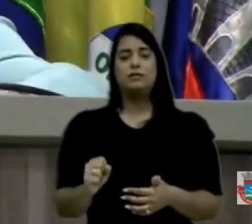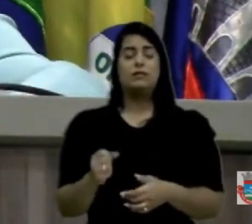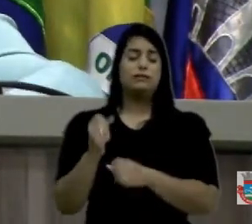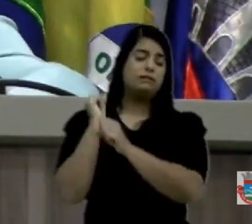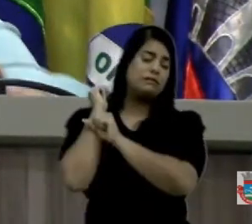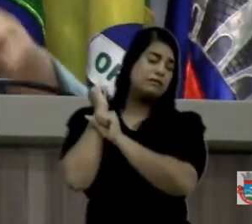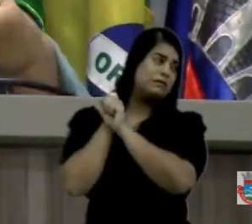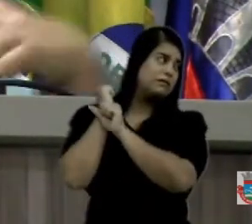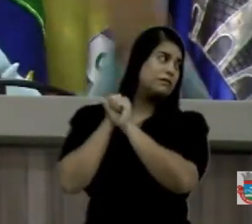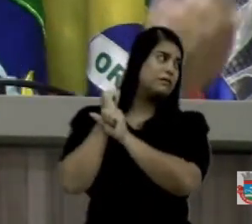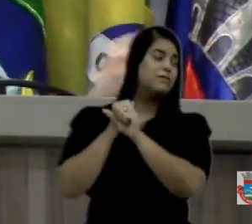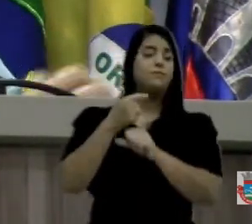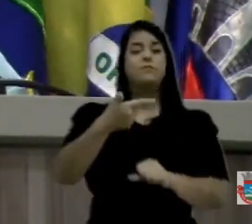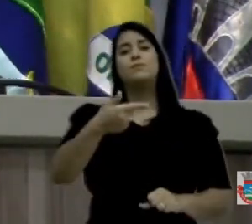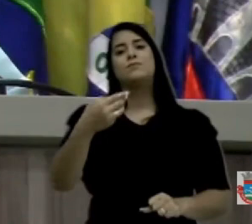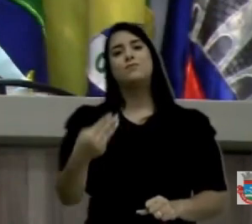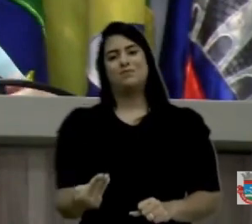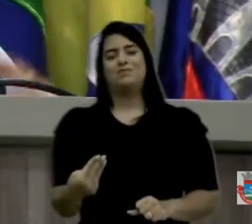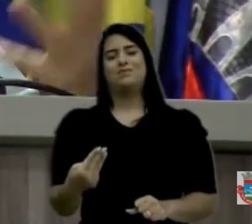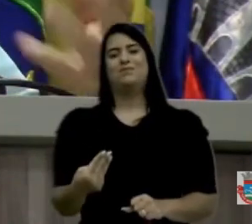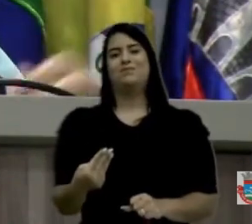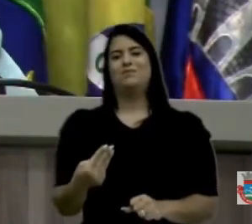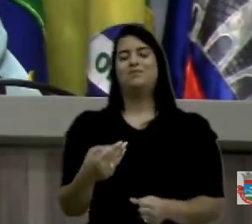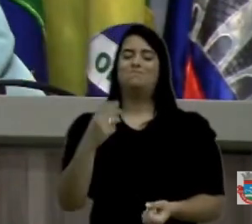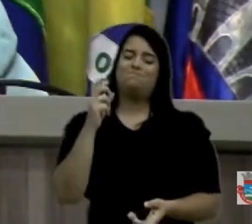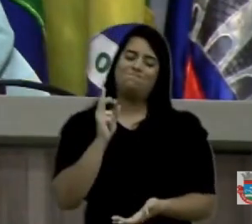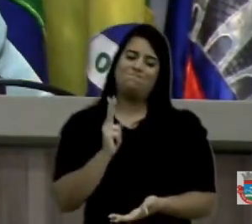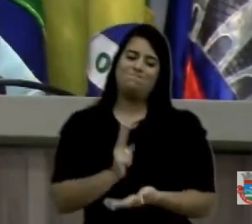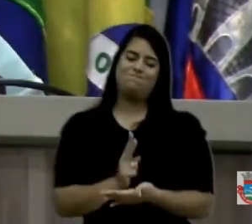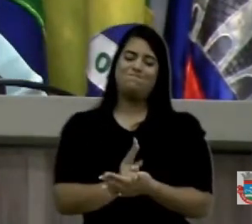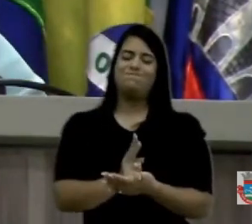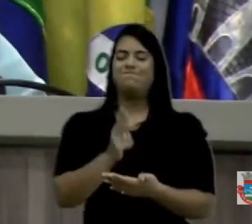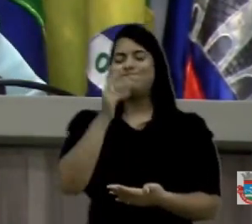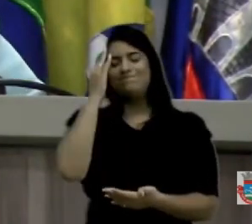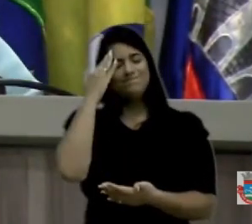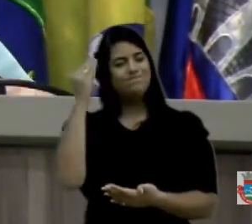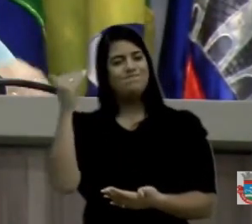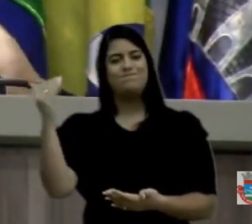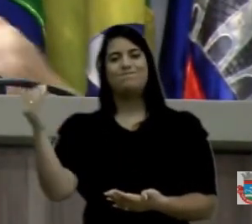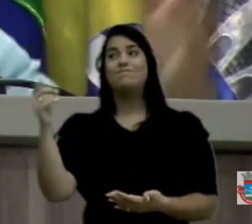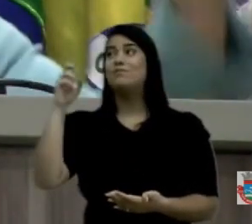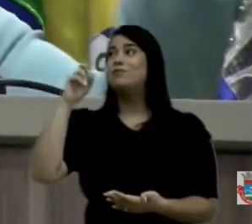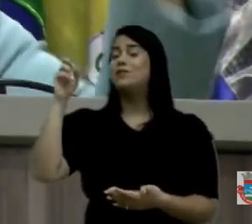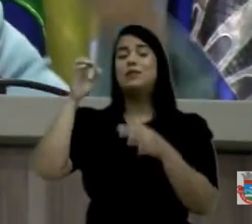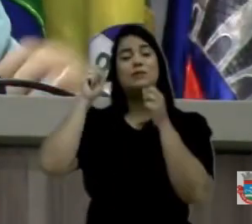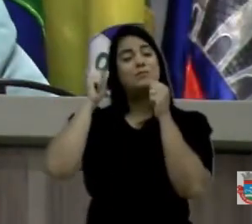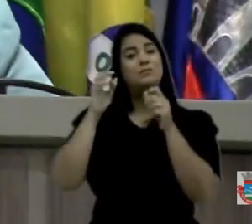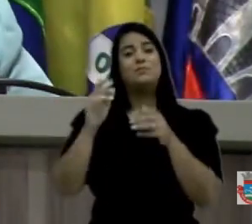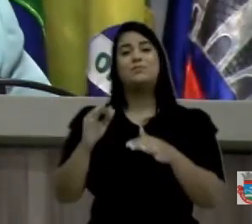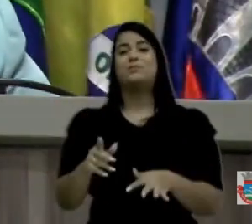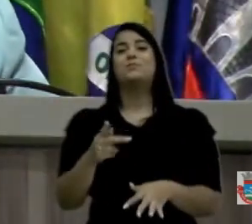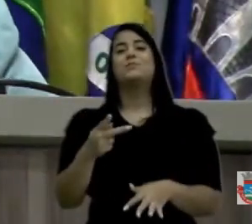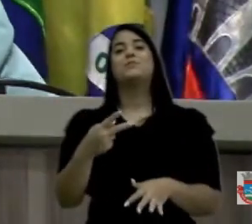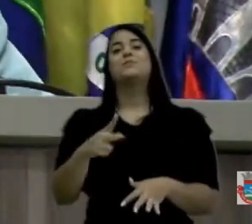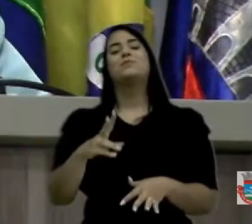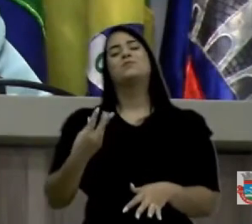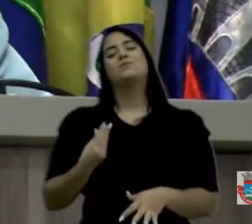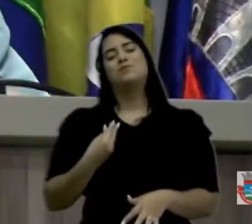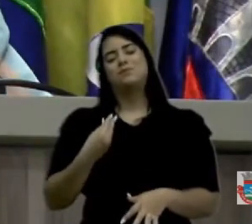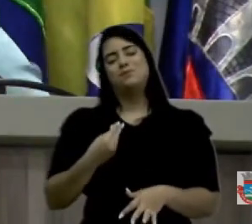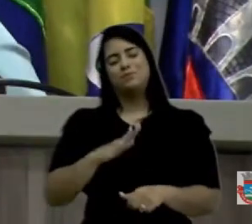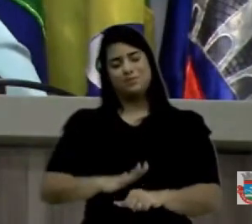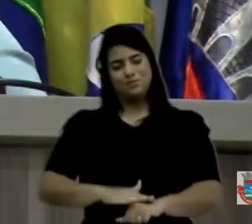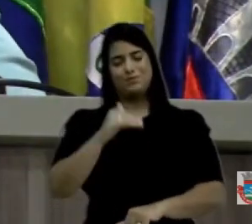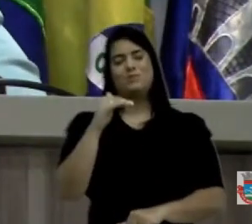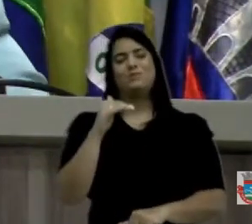anos cada ano com mais gente e mais sucesso que Deus abençoe você siga sempre seu caminho cada dia